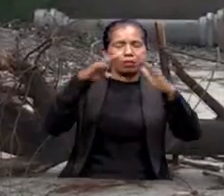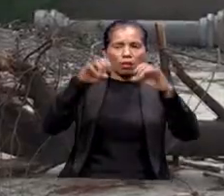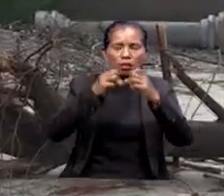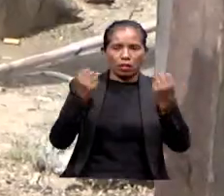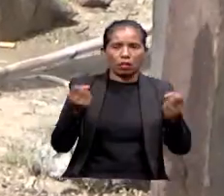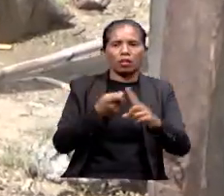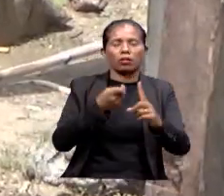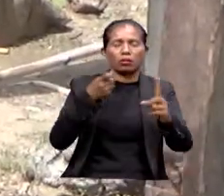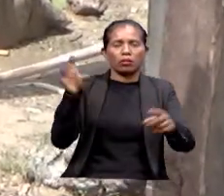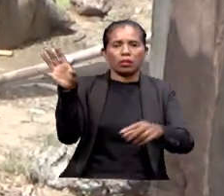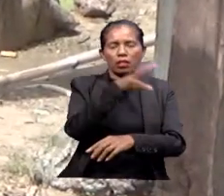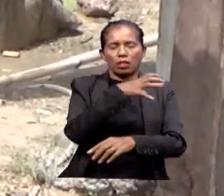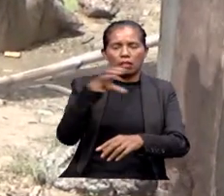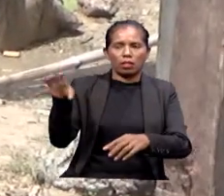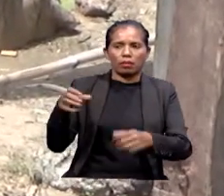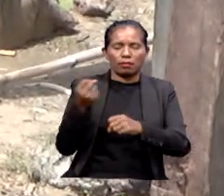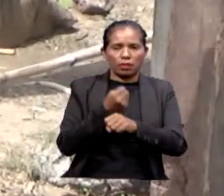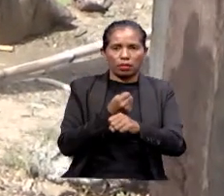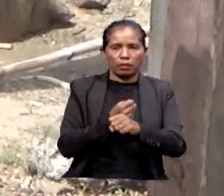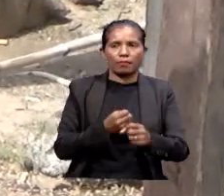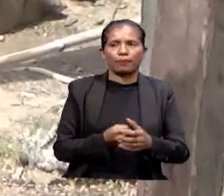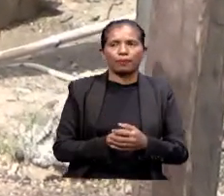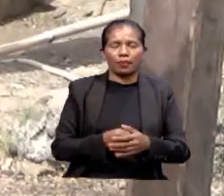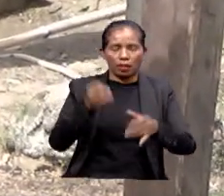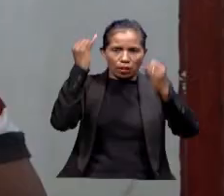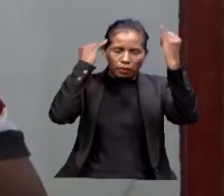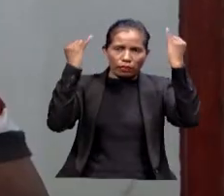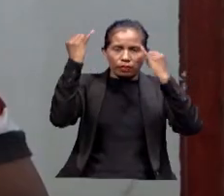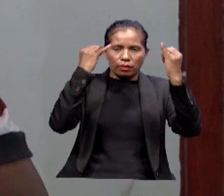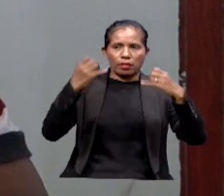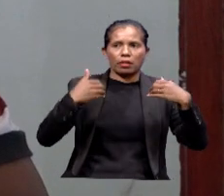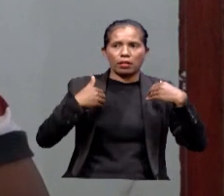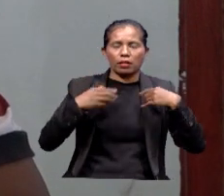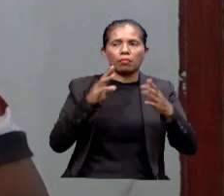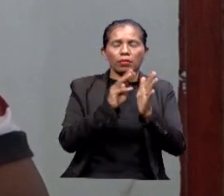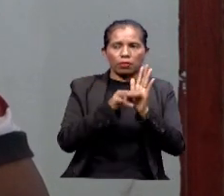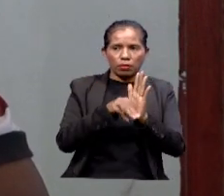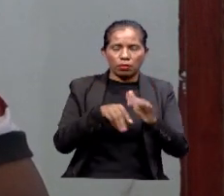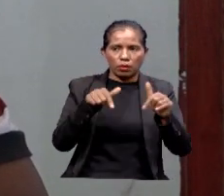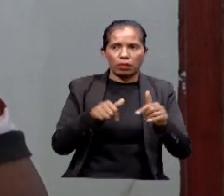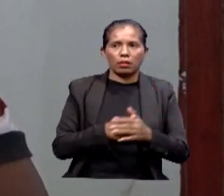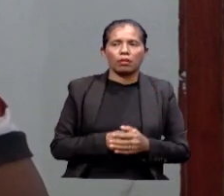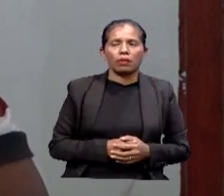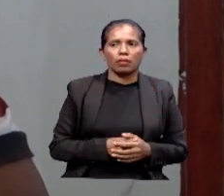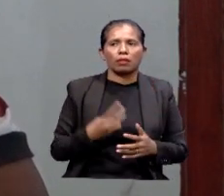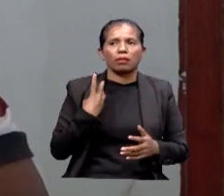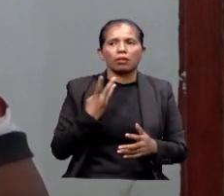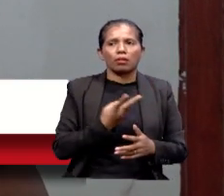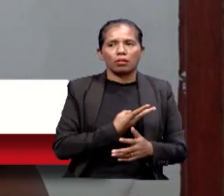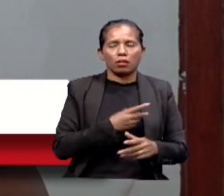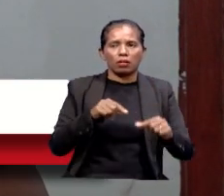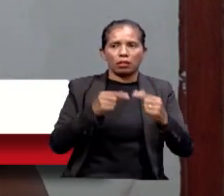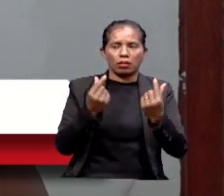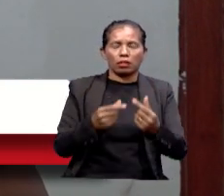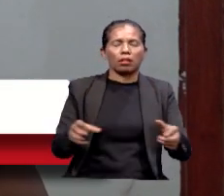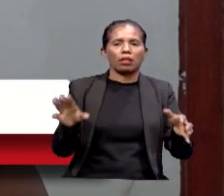husi animbot. Conforme informação be que iha to minuto ne, quase itania be